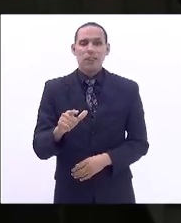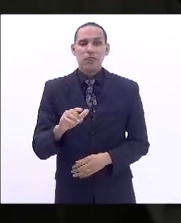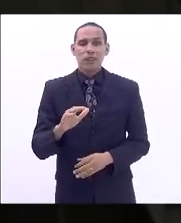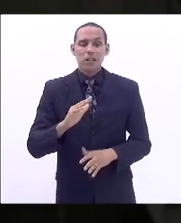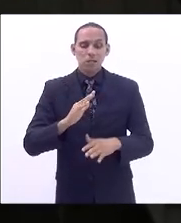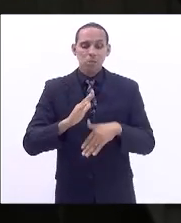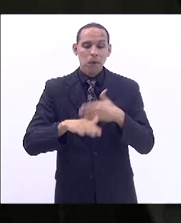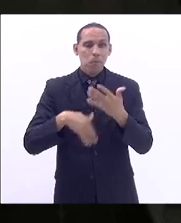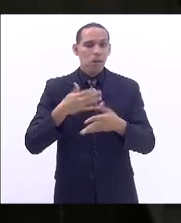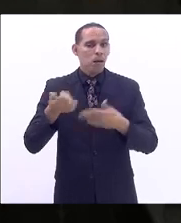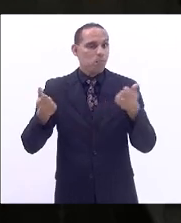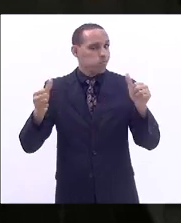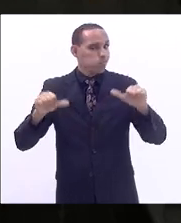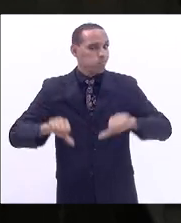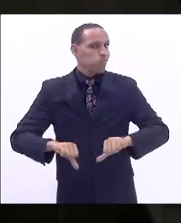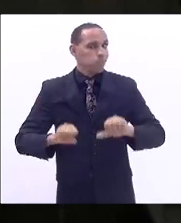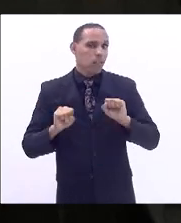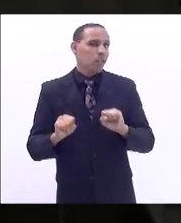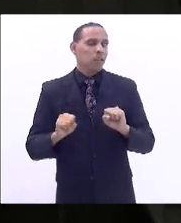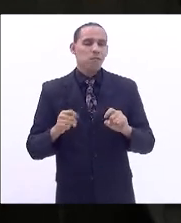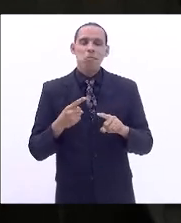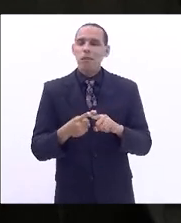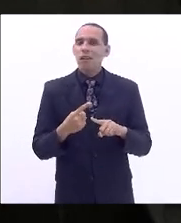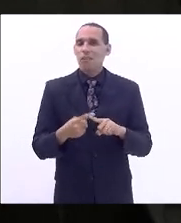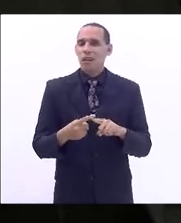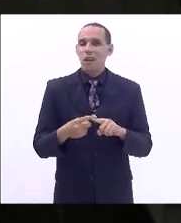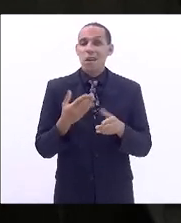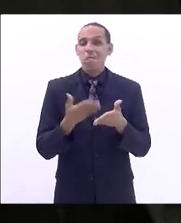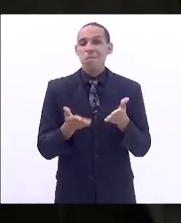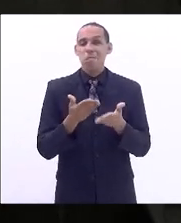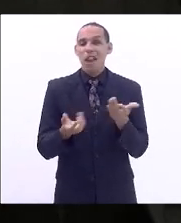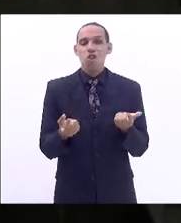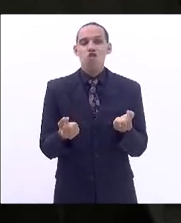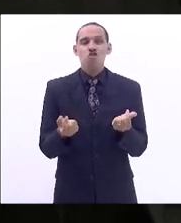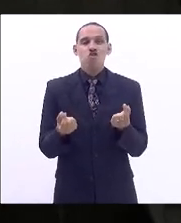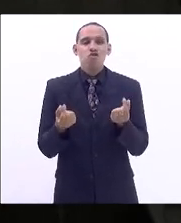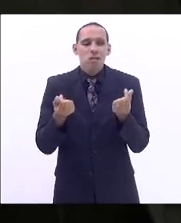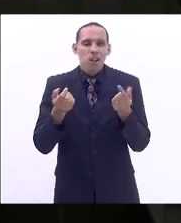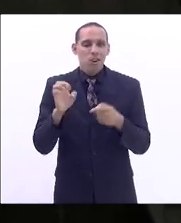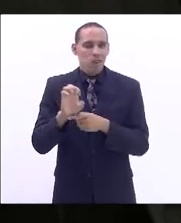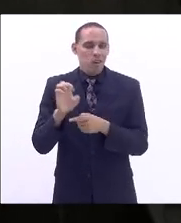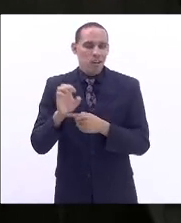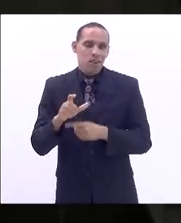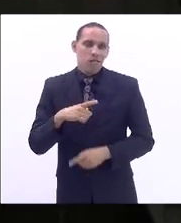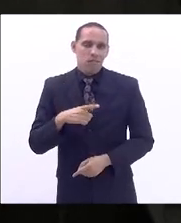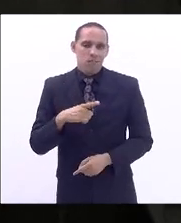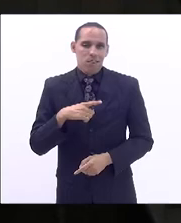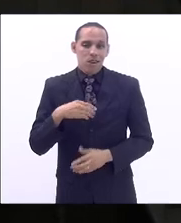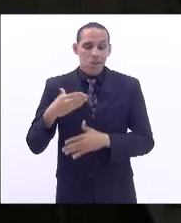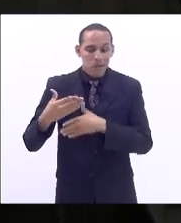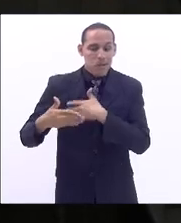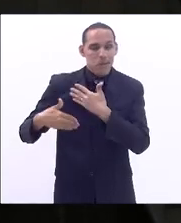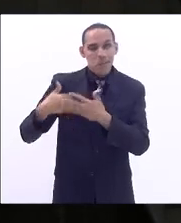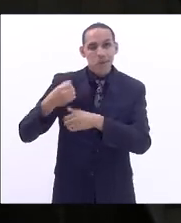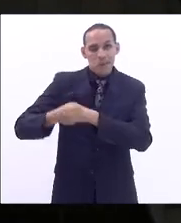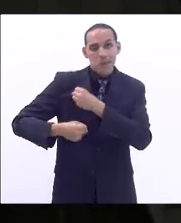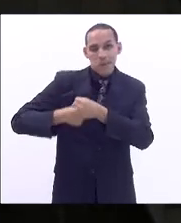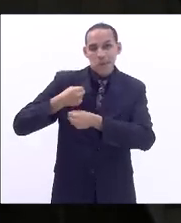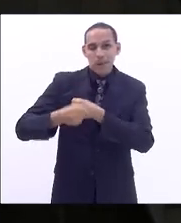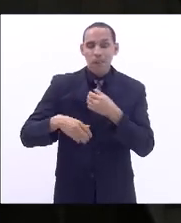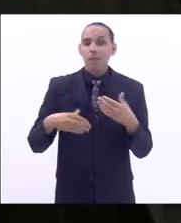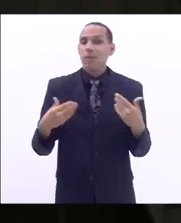tenderá a piorar tudo isso tenderá a piorar com a perda de receitas que os estados vão viver vão experimentar